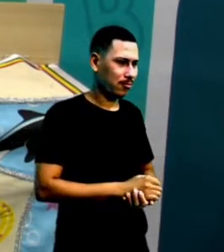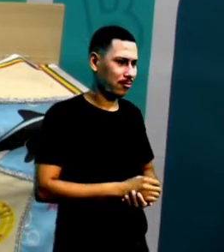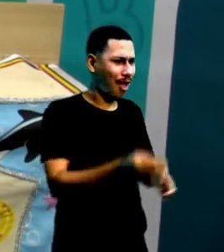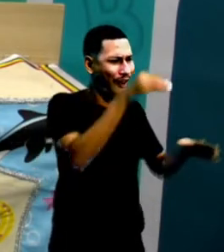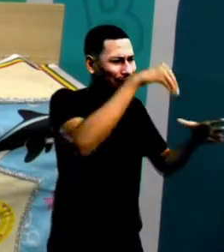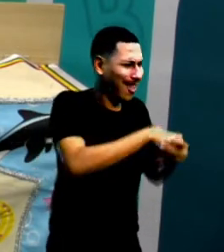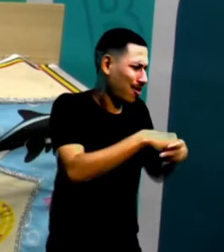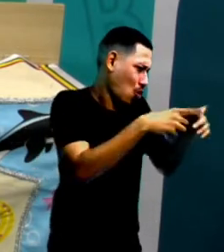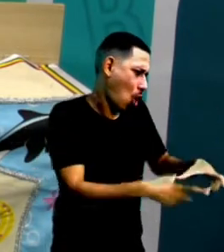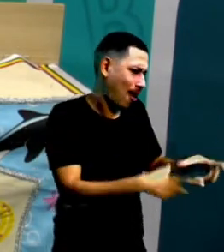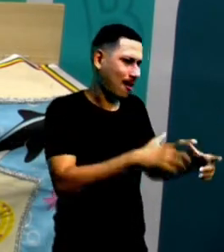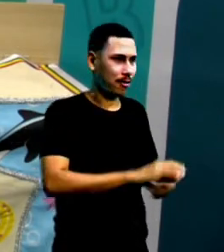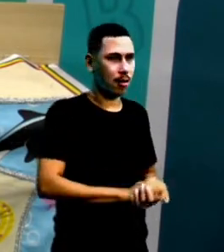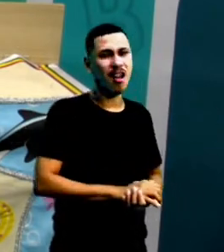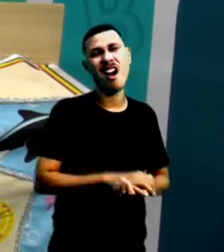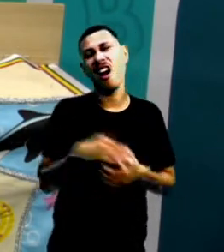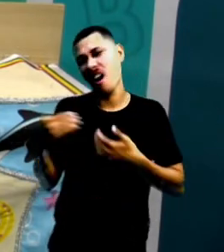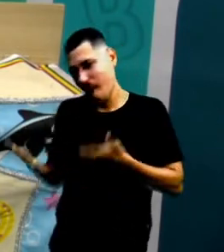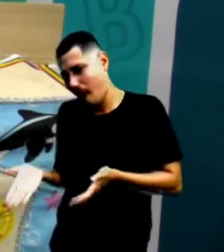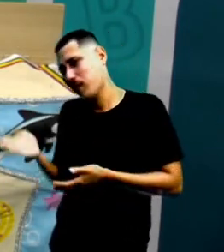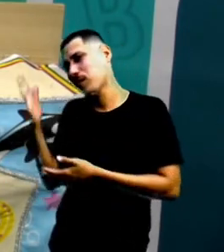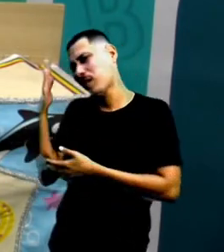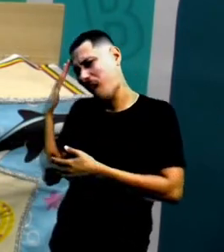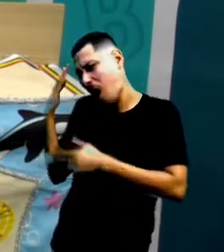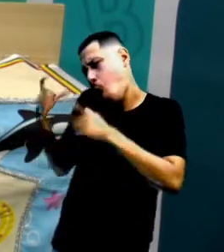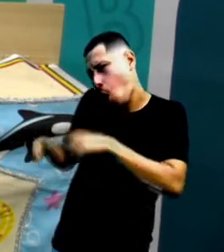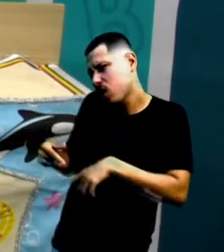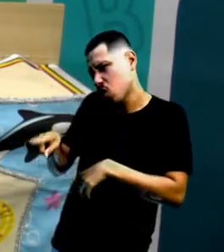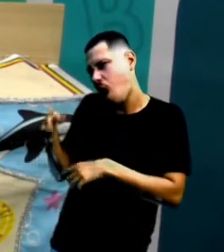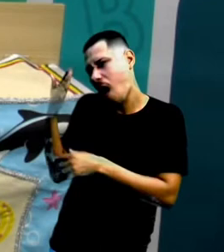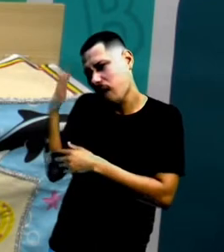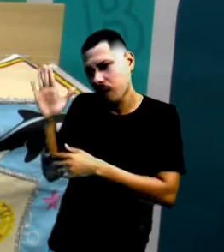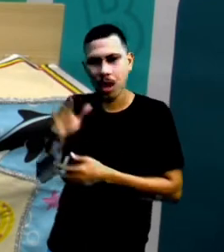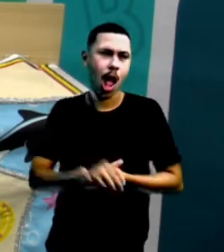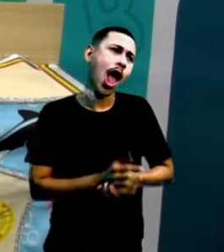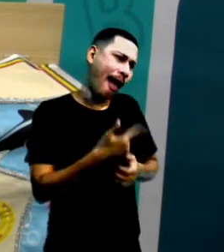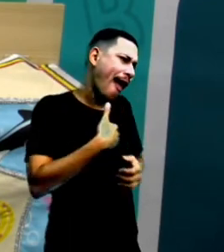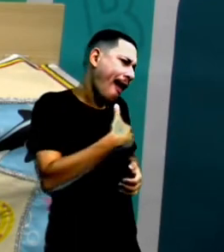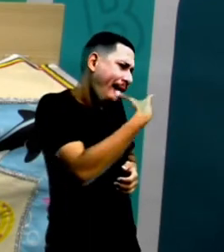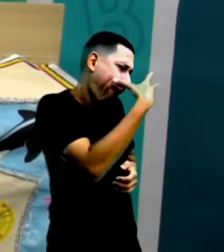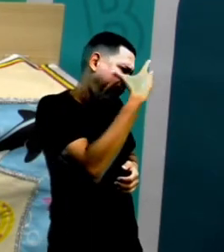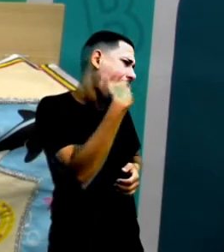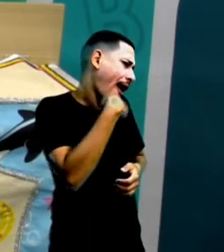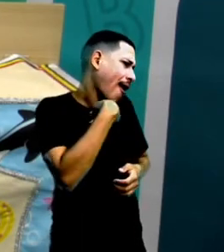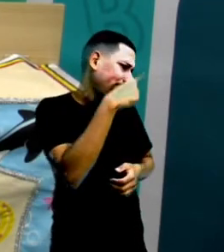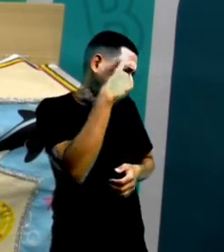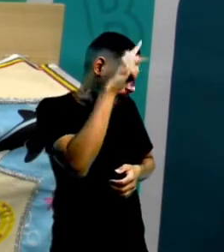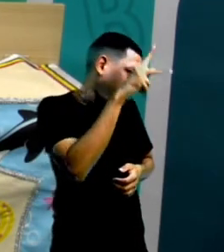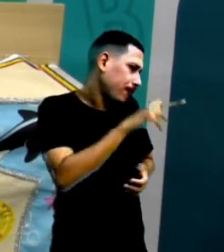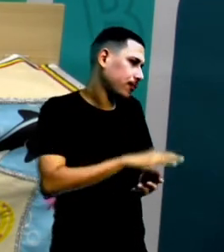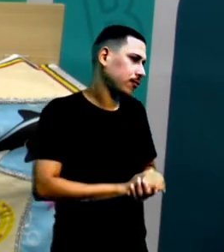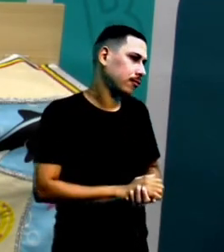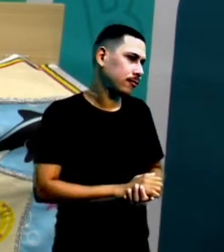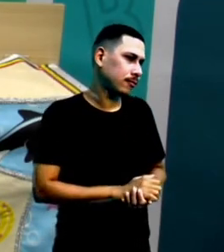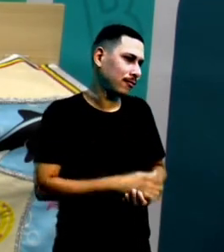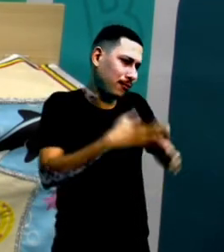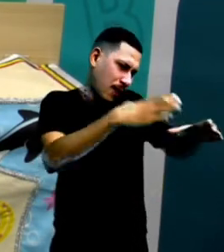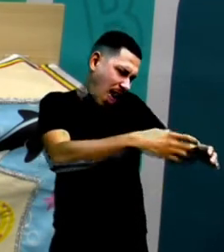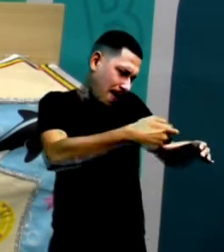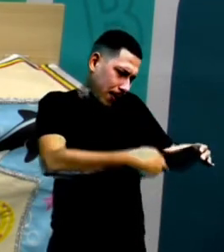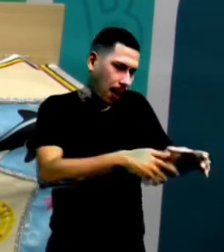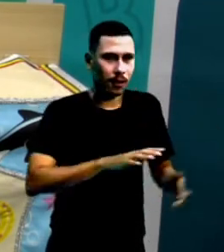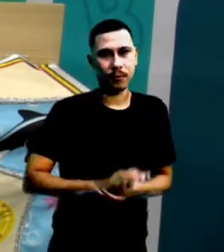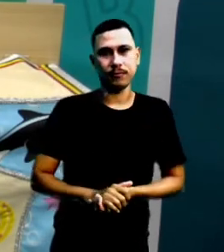barco. Ah, sei aonde. Tu não lembra, né? Não lembro. Lembra não. Na minha panela.